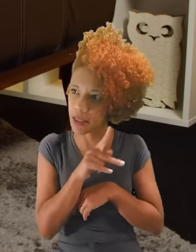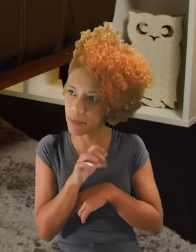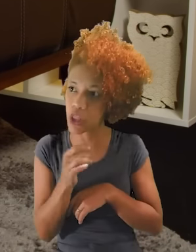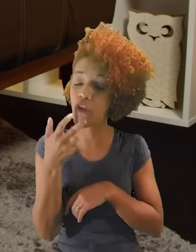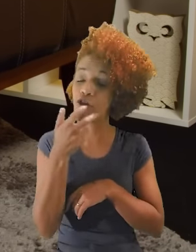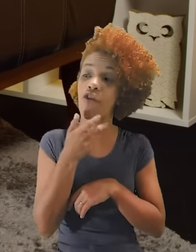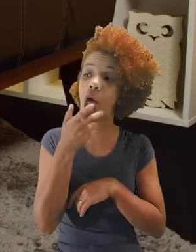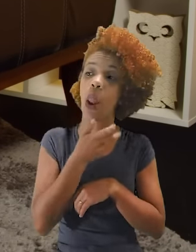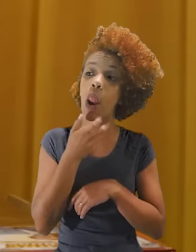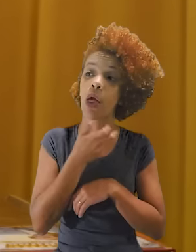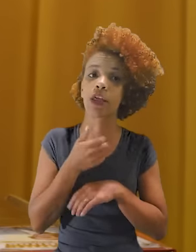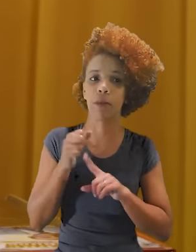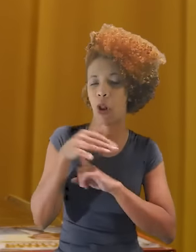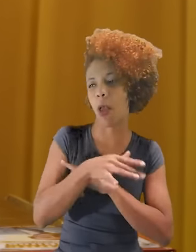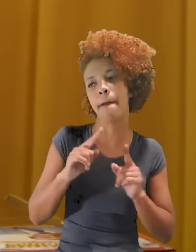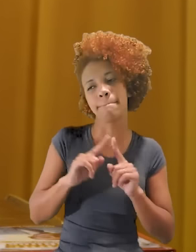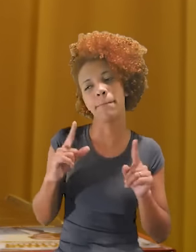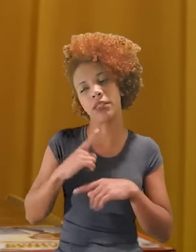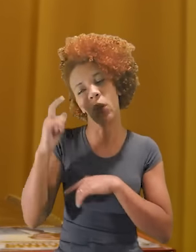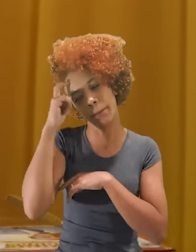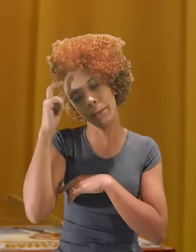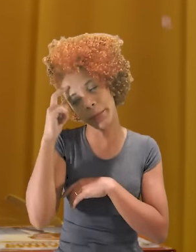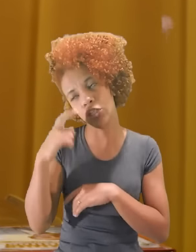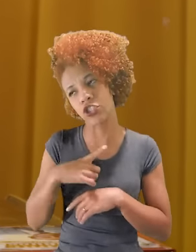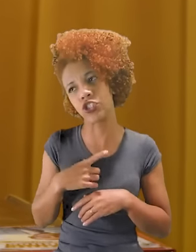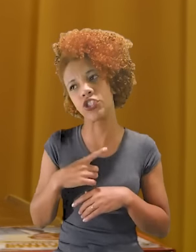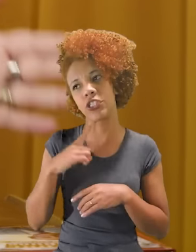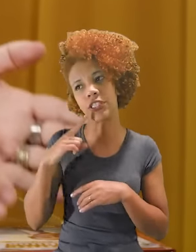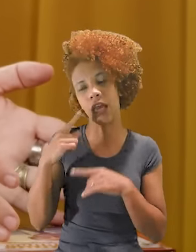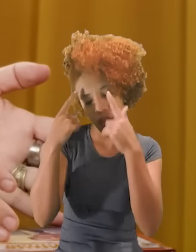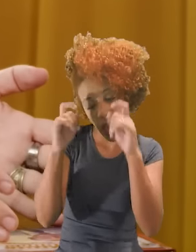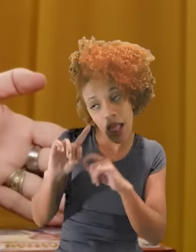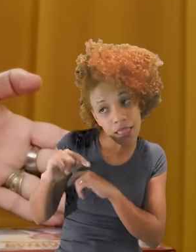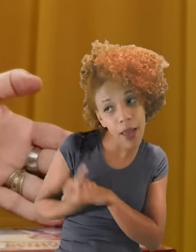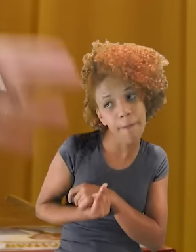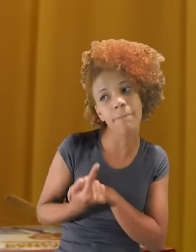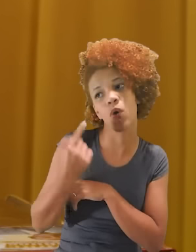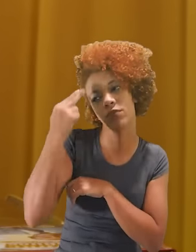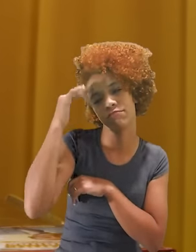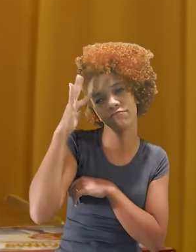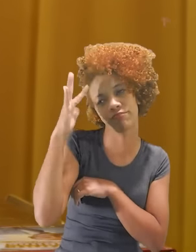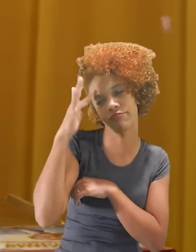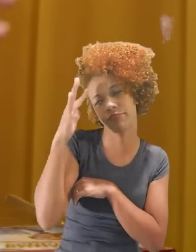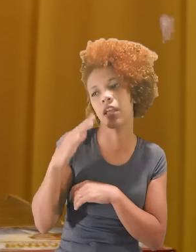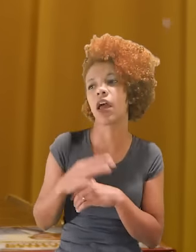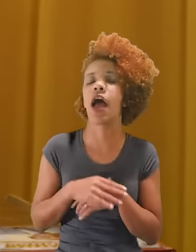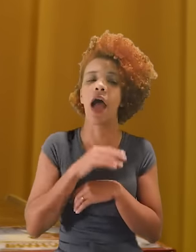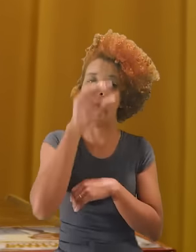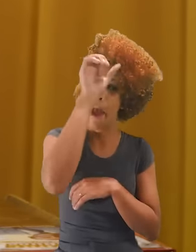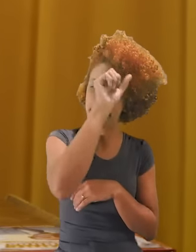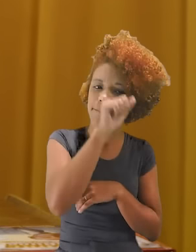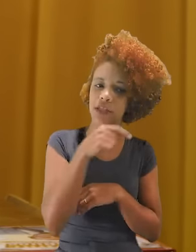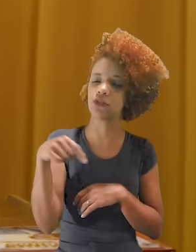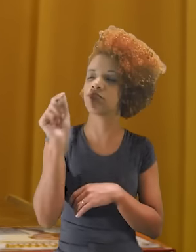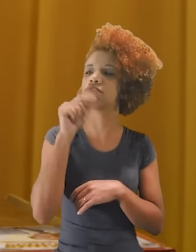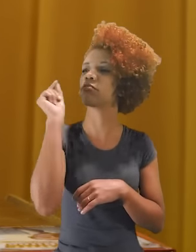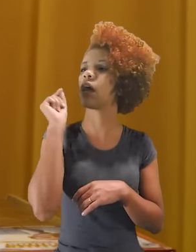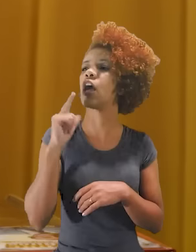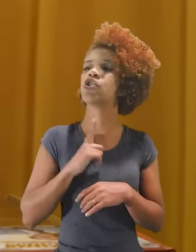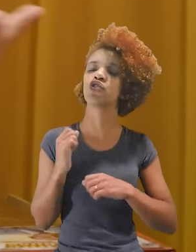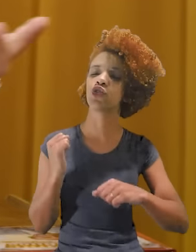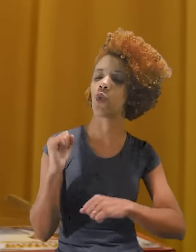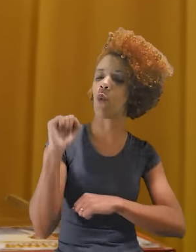bombou. Tá. Mas aí o Mickey tinha esse lado mais agressivo e depois, quando entrou o Fantasia, né? Que ele tava lá do Aprendiz de Feiticeiro e tal, tinha o lado mais